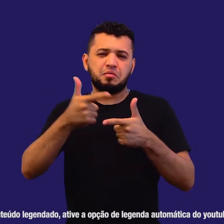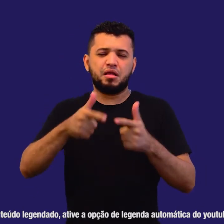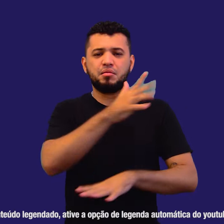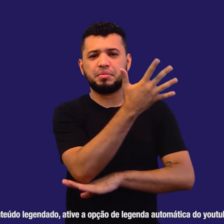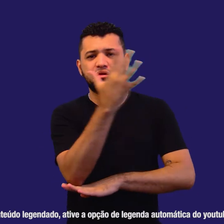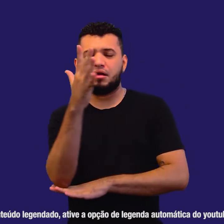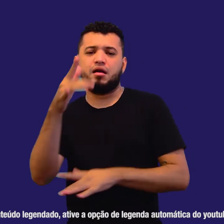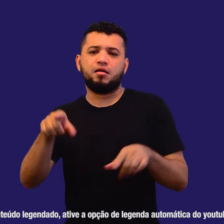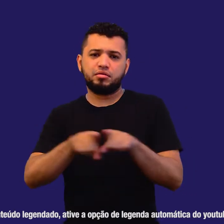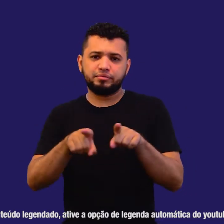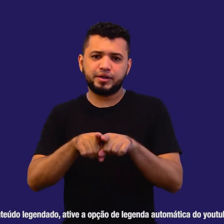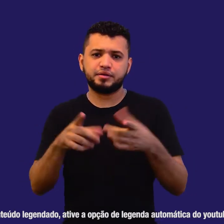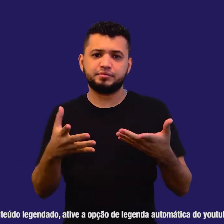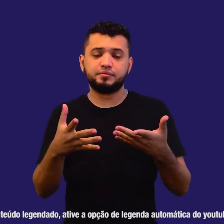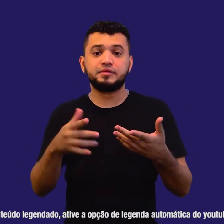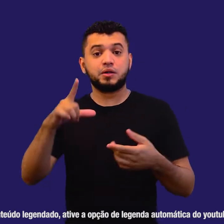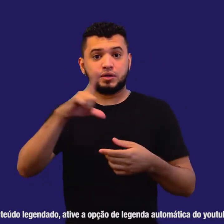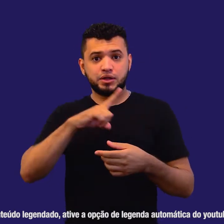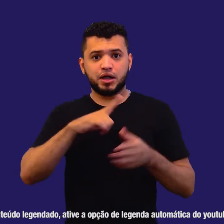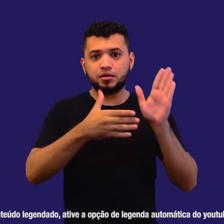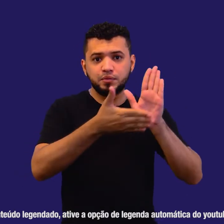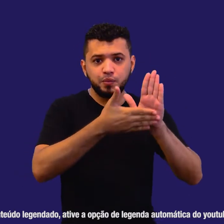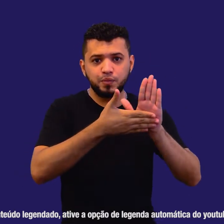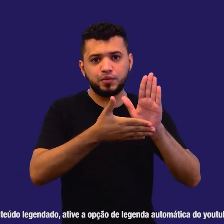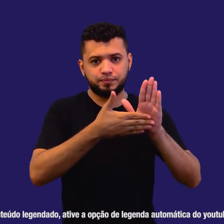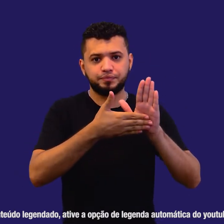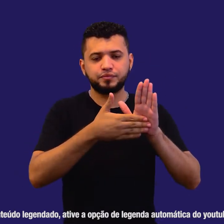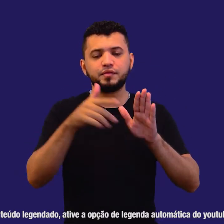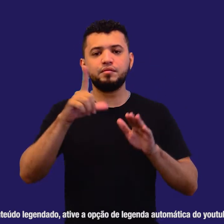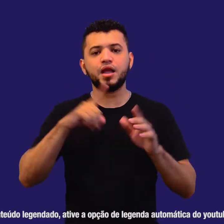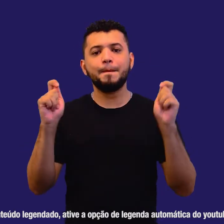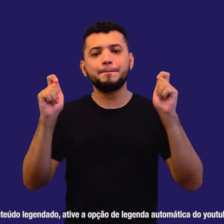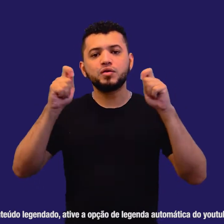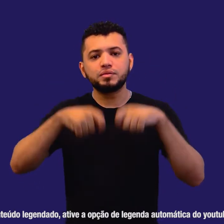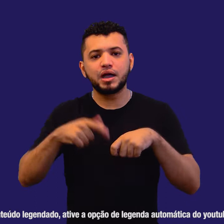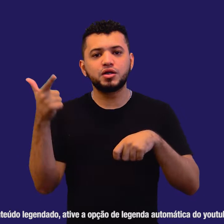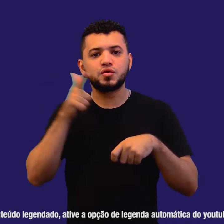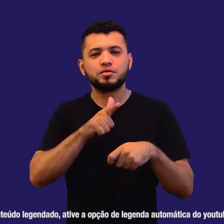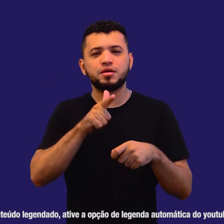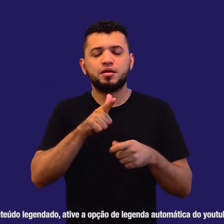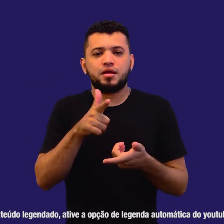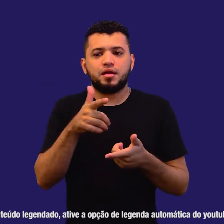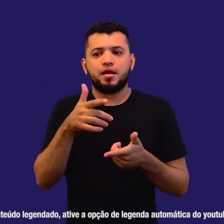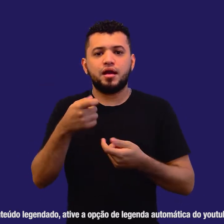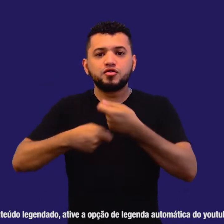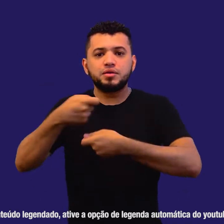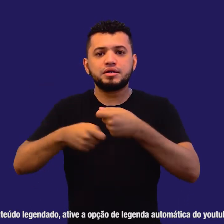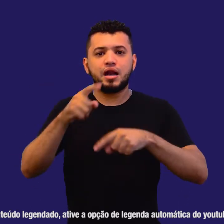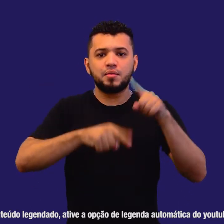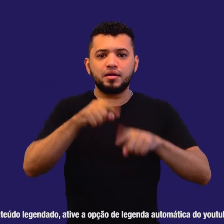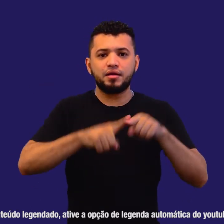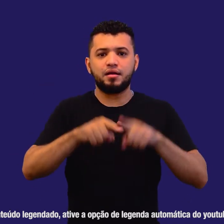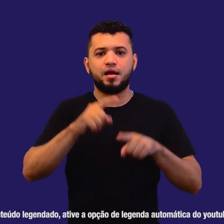por exemplo. Então, por trás dessa proposta, a possibilidade de reduzir desperdício, combater o